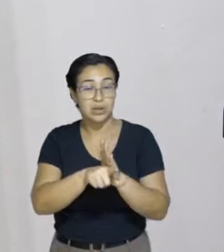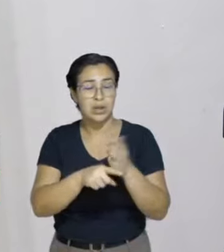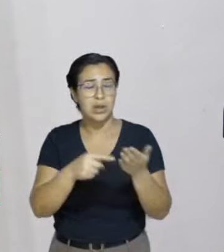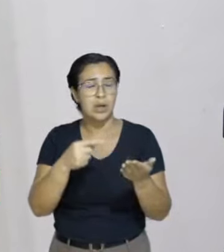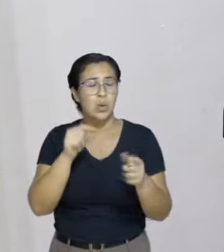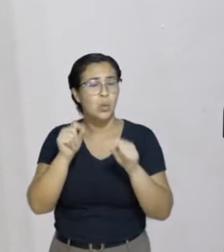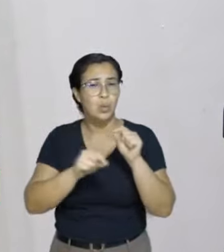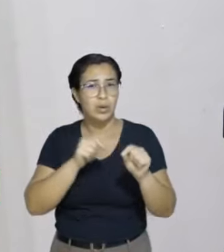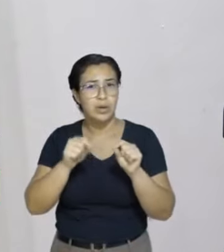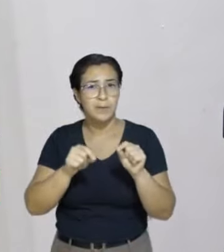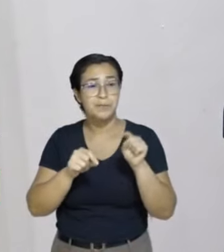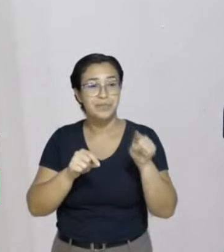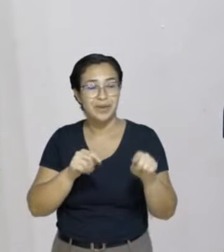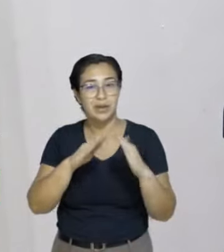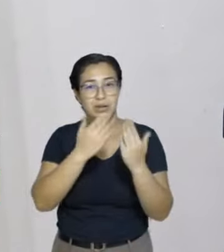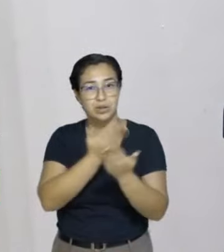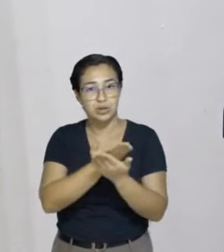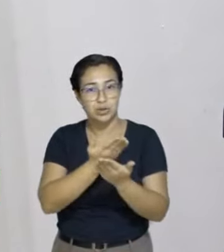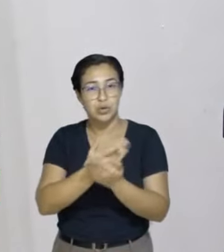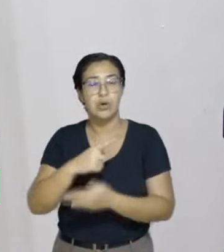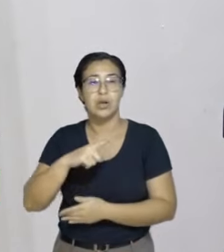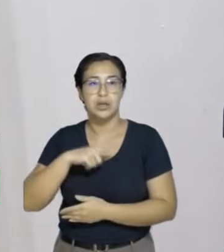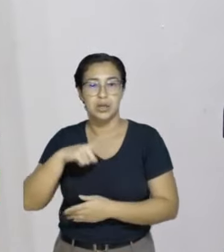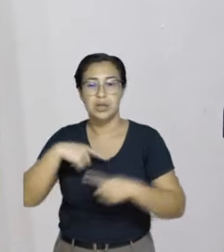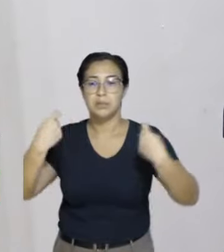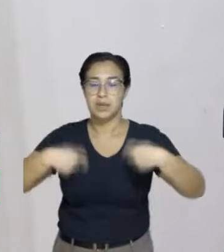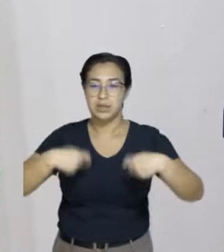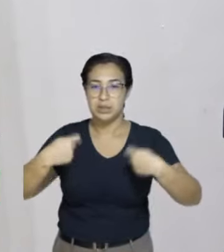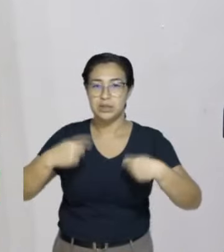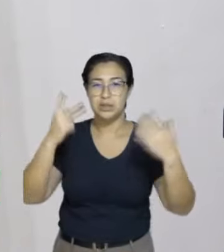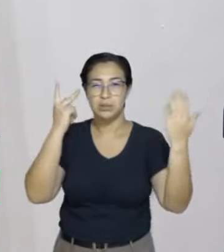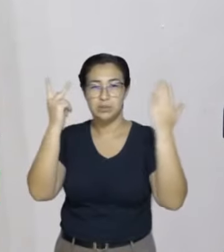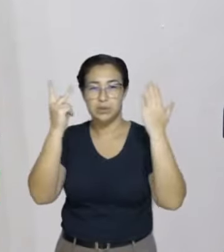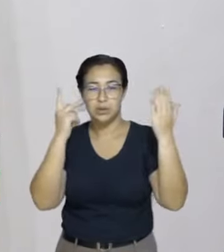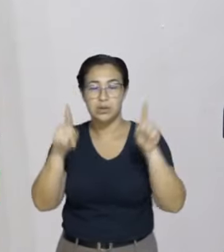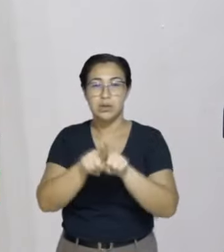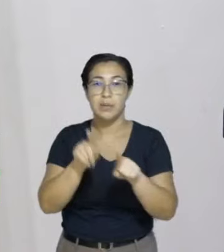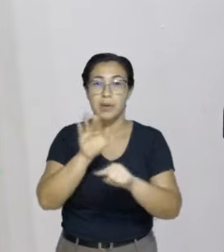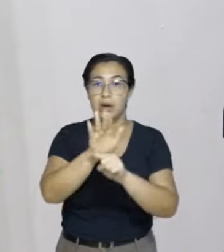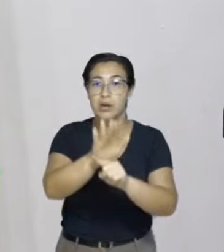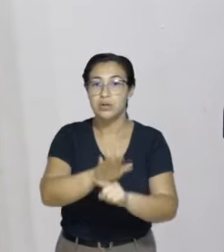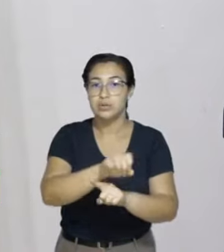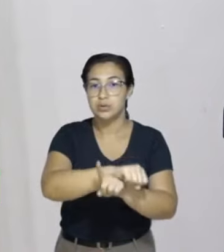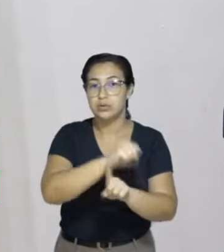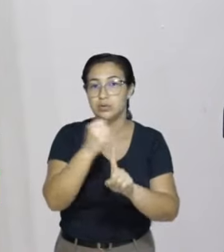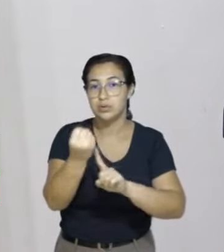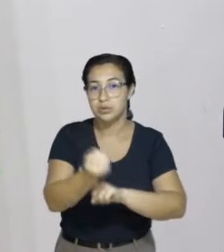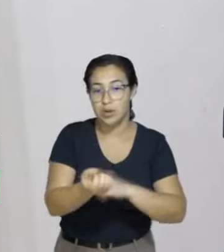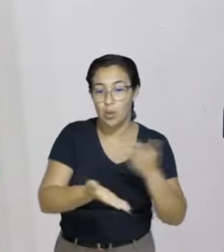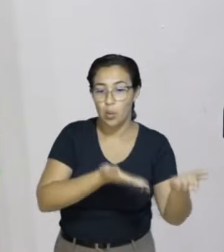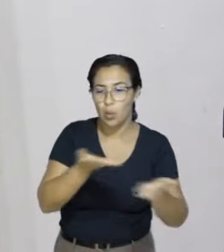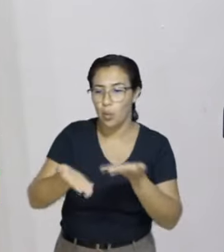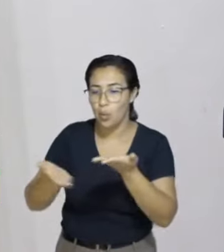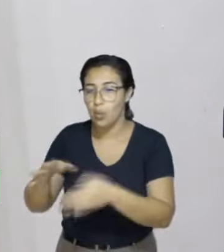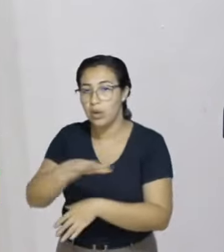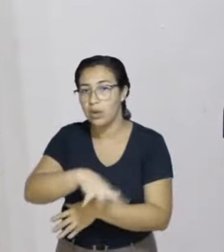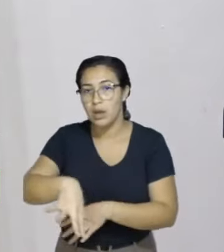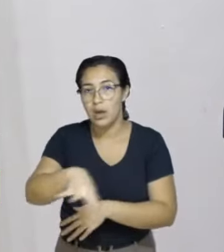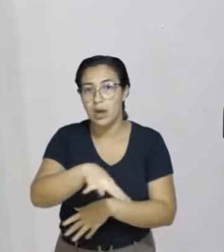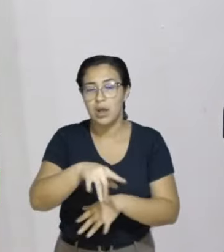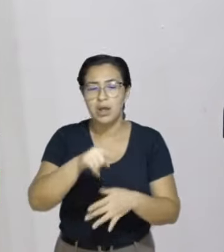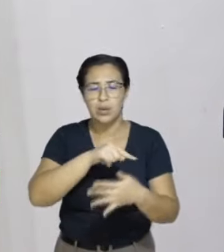contará com serviços de psicologia e de serviço social para atender às necessidades e